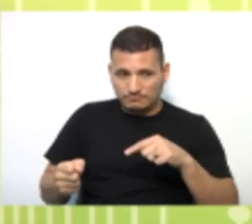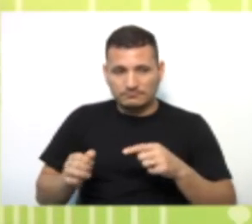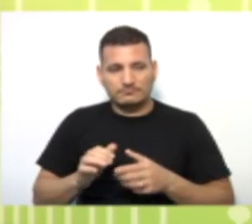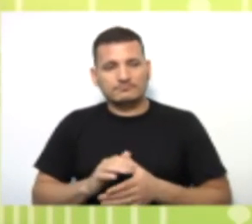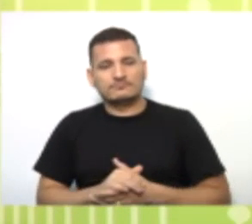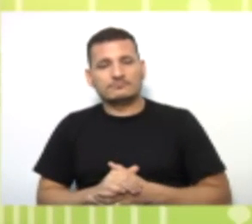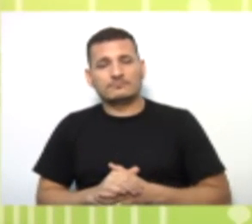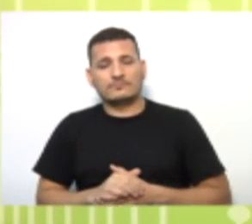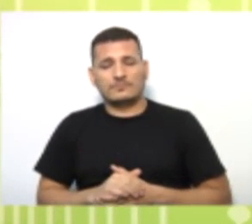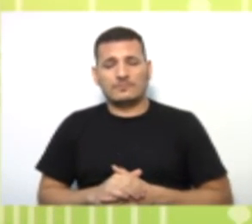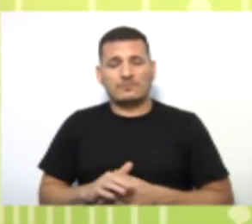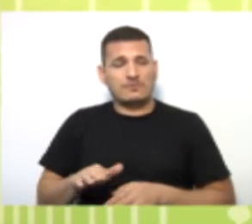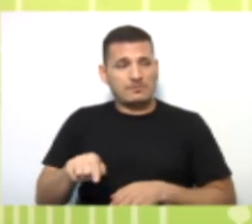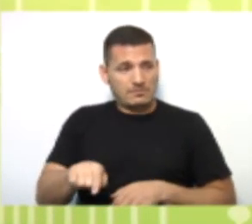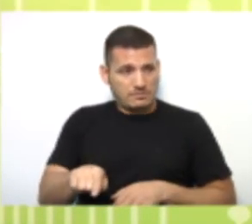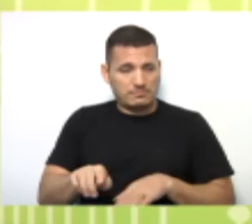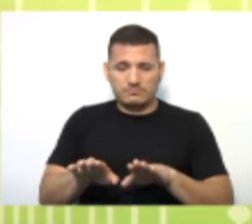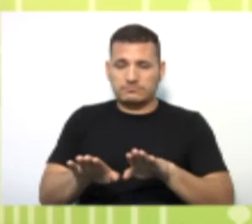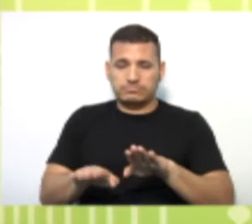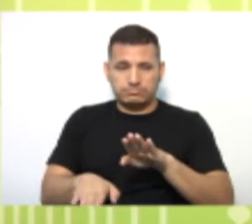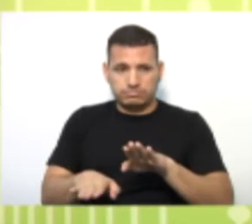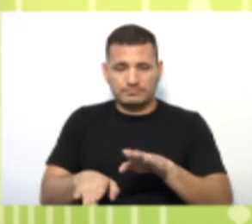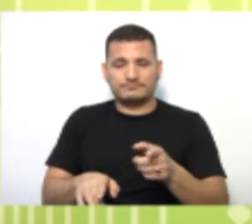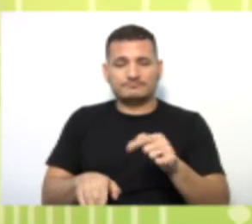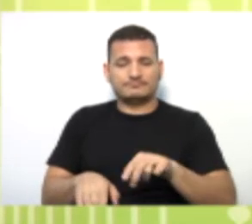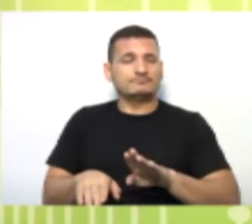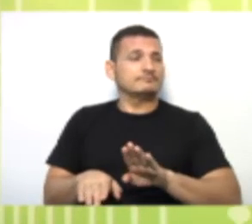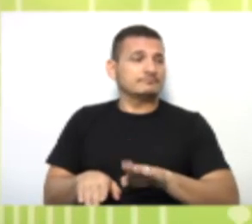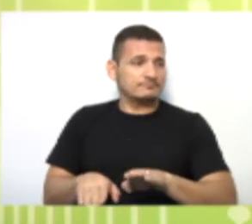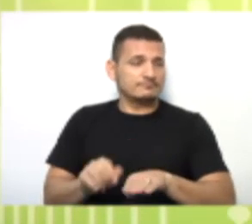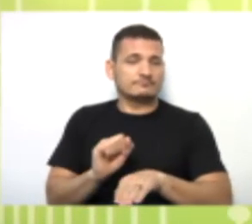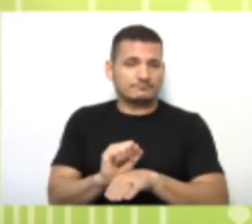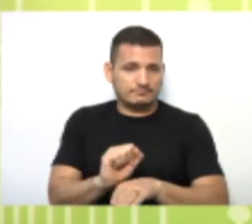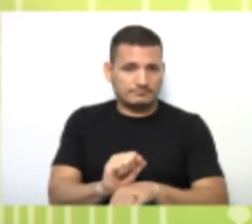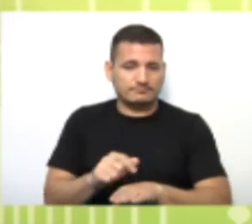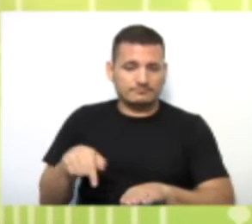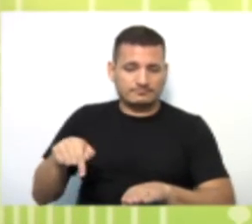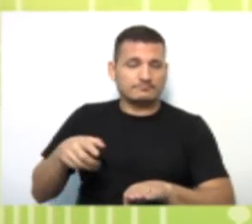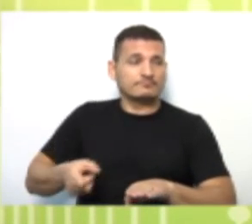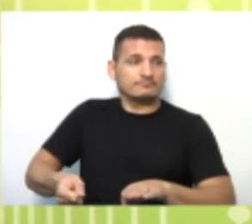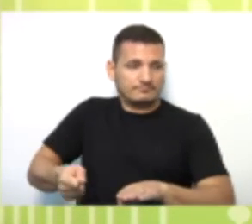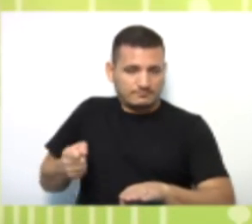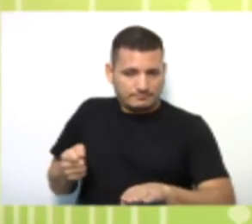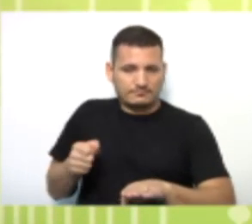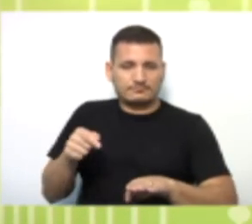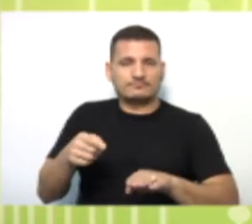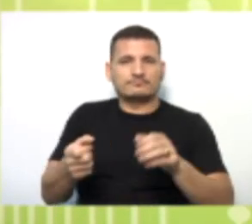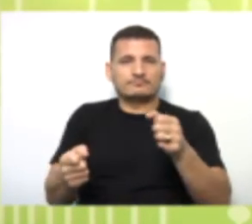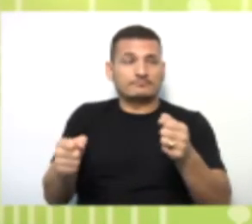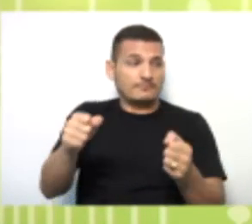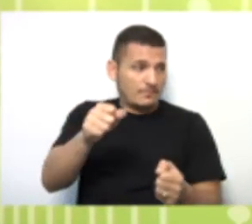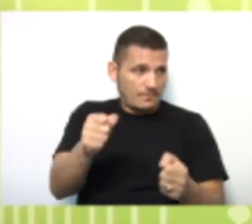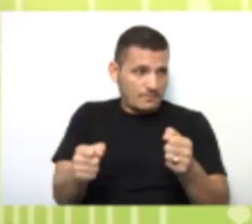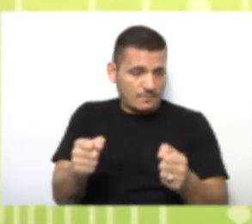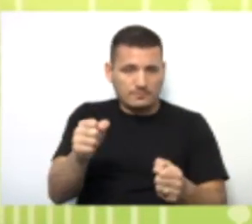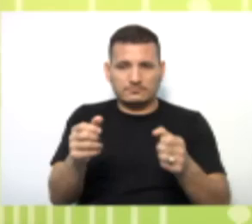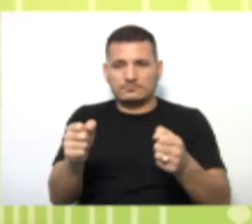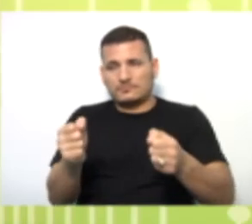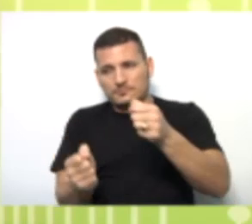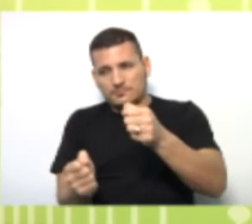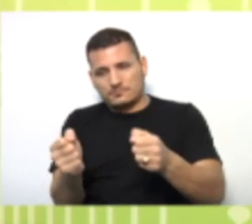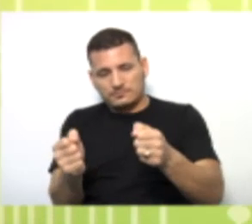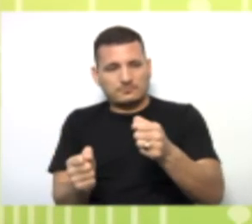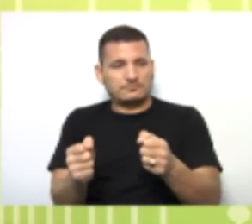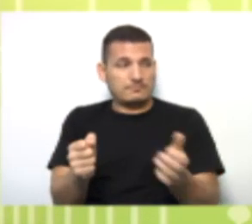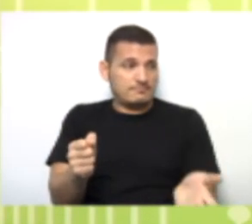o acelerador, isso aqui é o freio de mão, isso aqui é o volante. Então você vai para a esquerda, vai para a direita. Isso aqui é uma seta muito importante, que muita